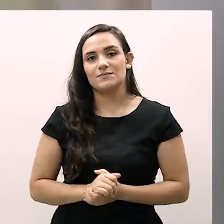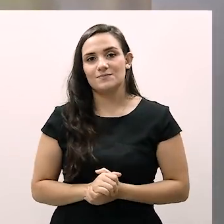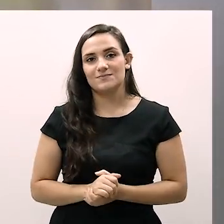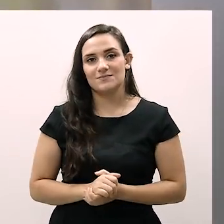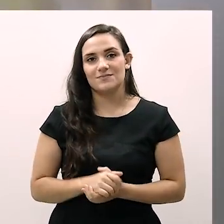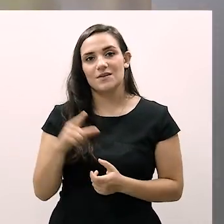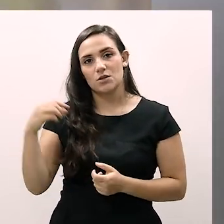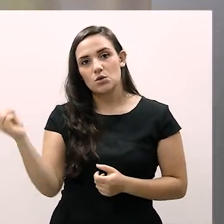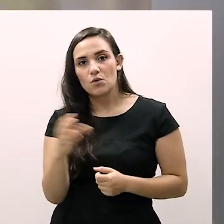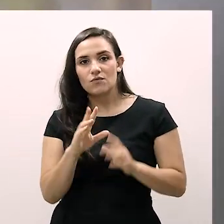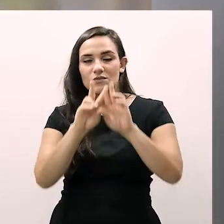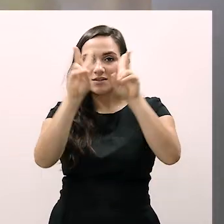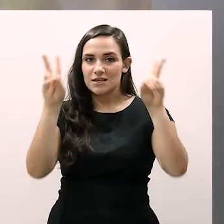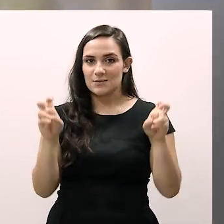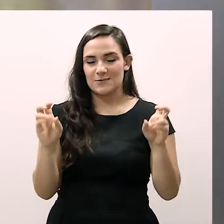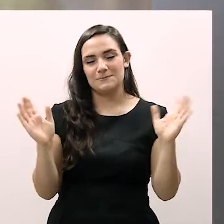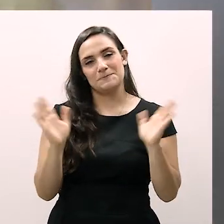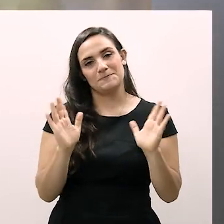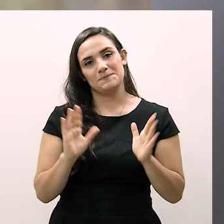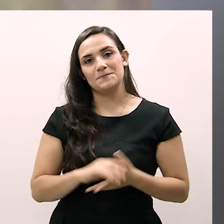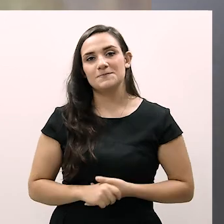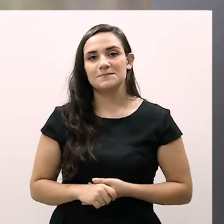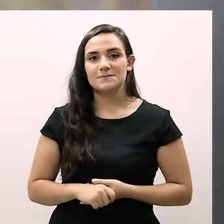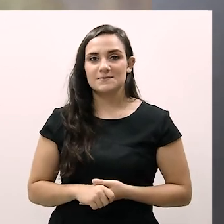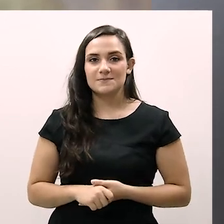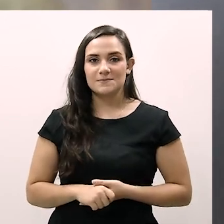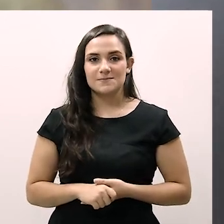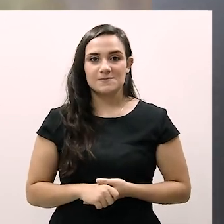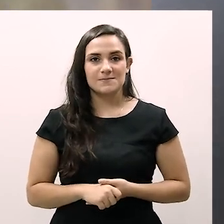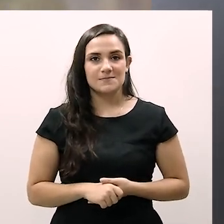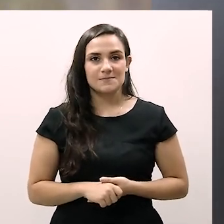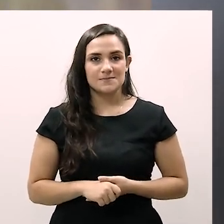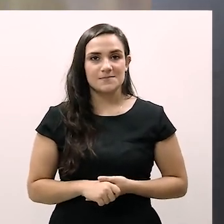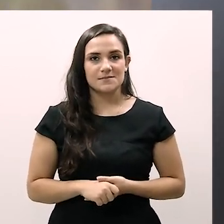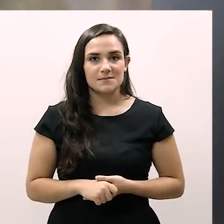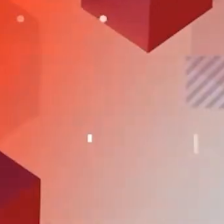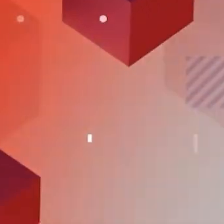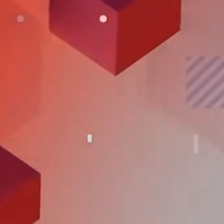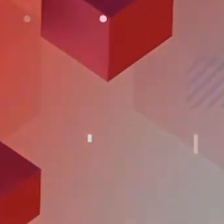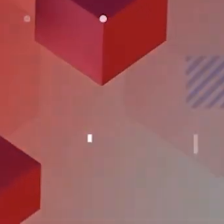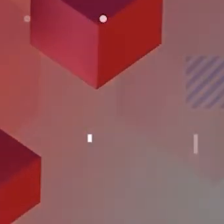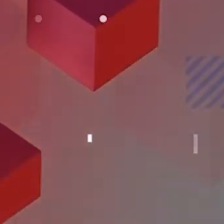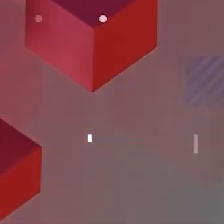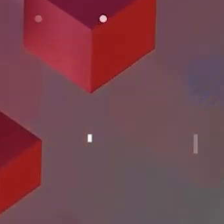Um beijo para todo mundo, voltamos numa próxima oportunidade com um novo tema. Até lá, tchau, tchau.